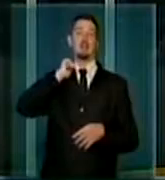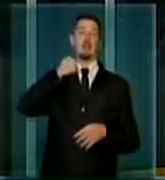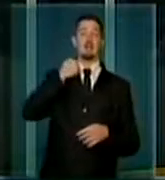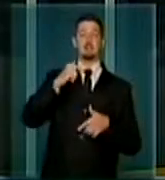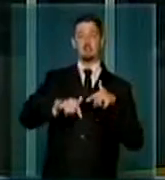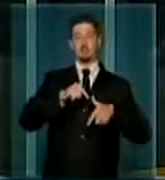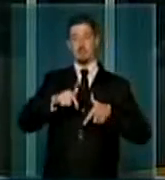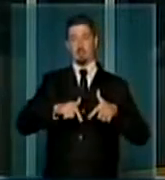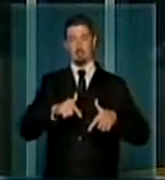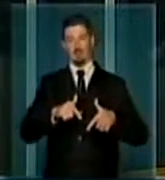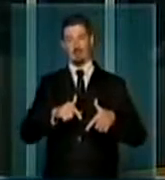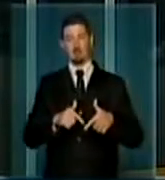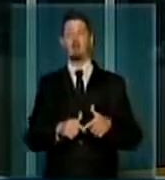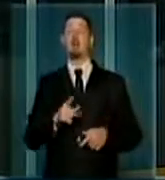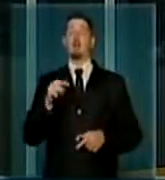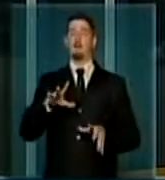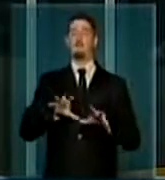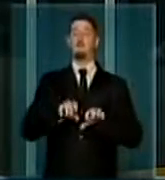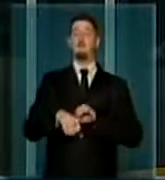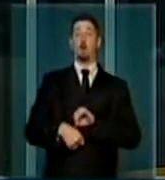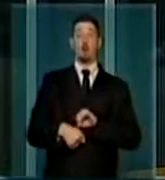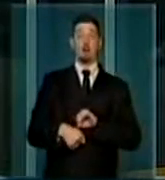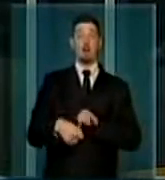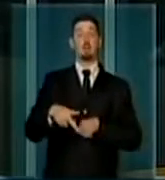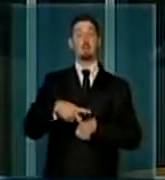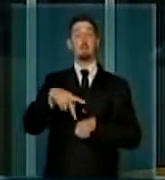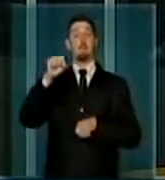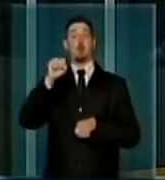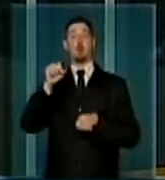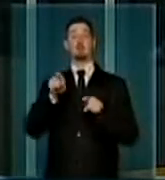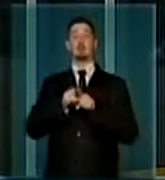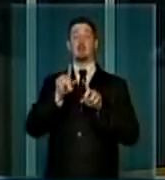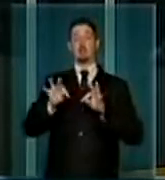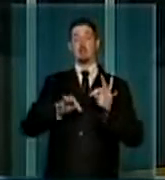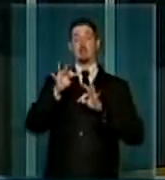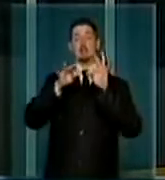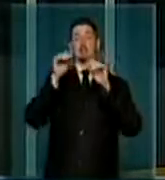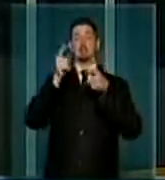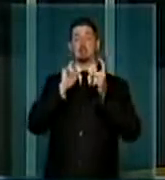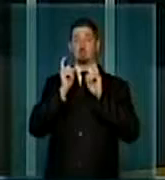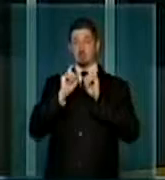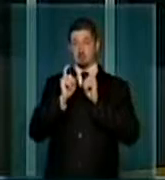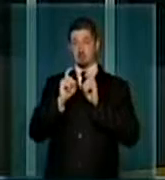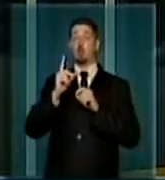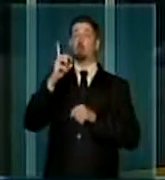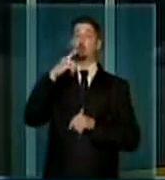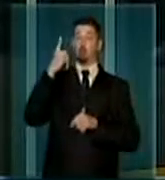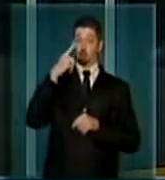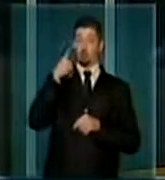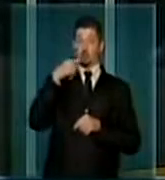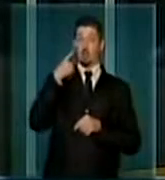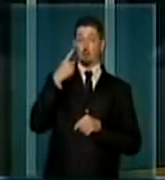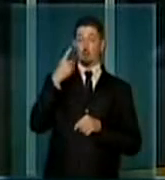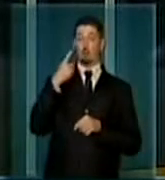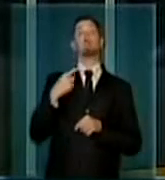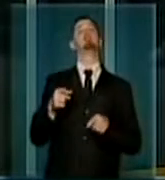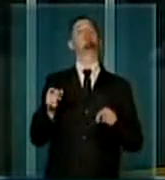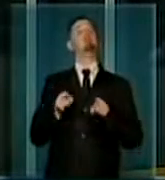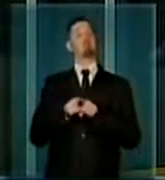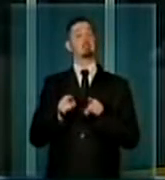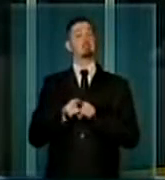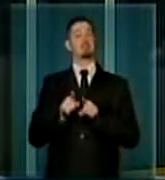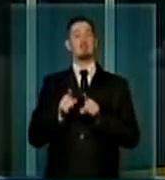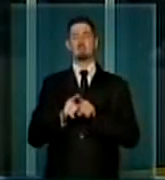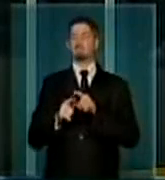Regional do Trabalho. Era graduado e pós-graduado em tecnologia, administração e direito, e tinha uma